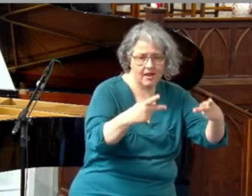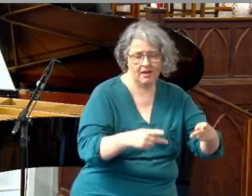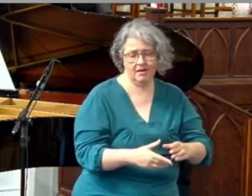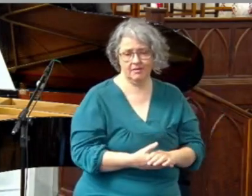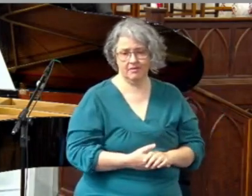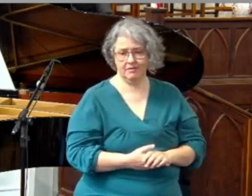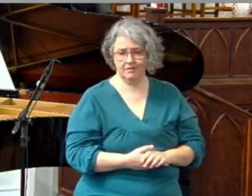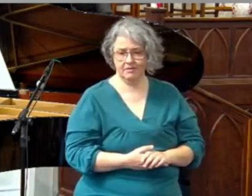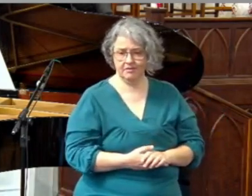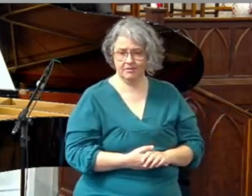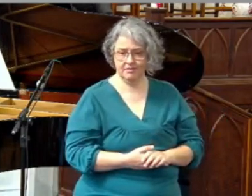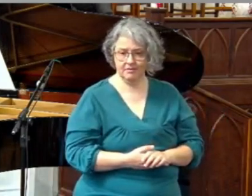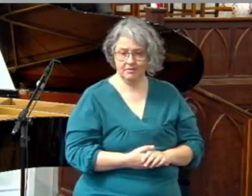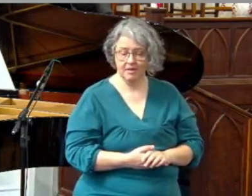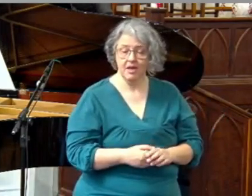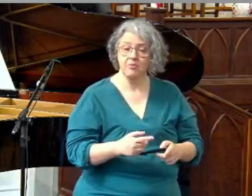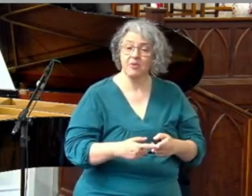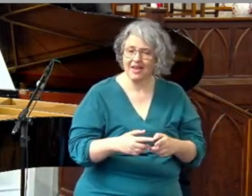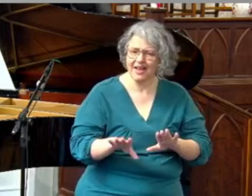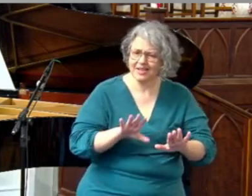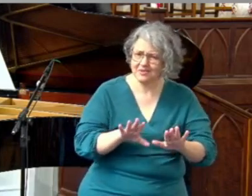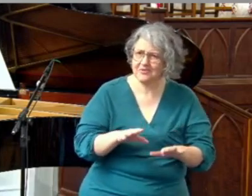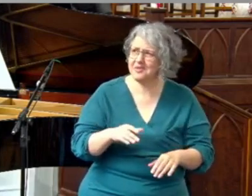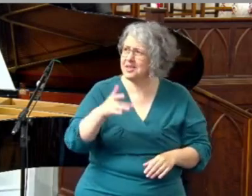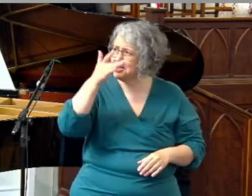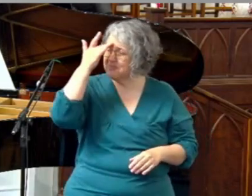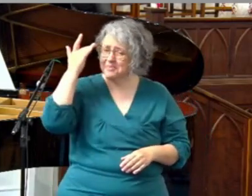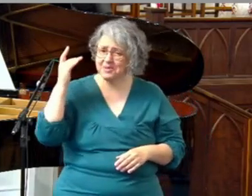vão ridicularizar,